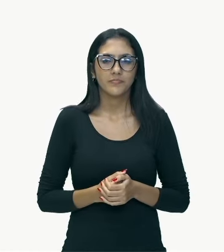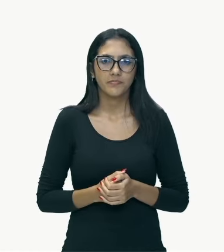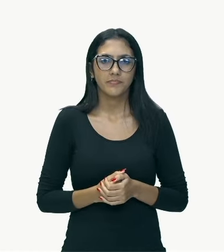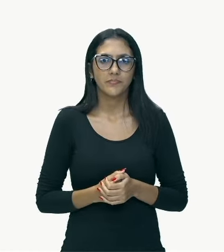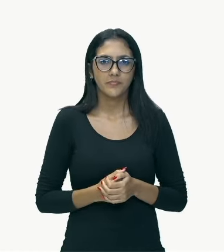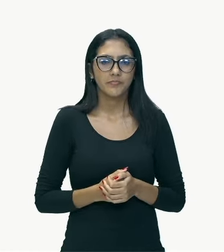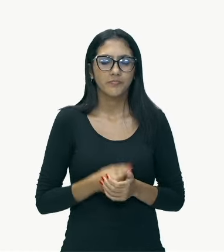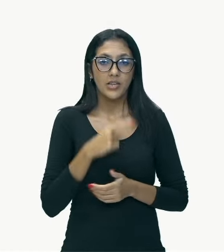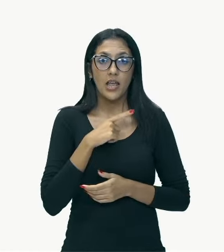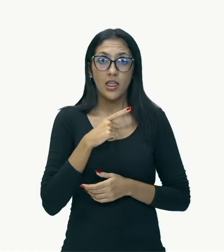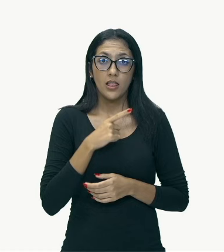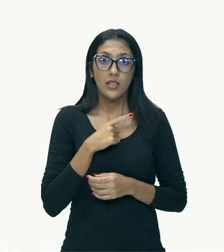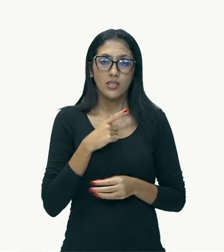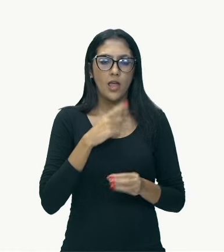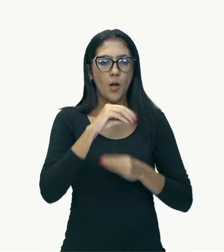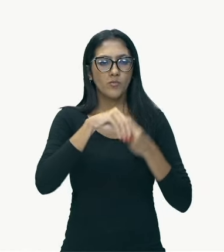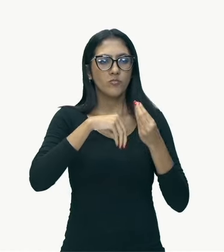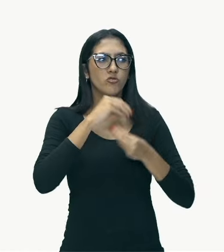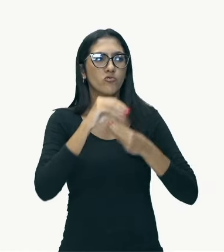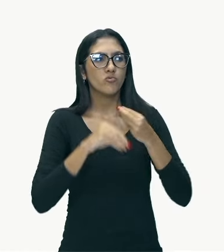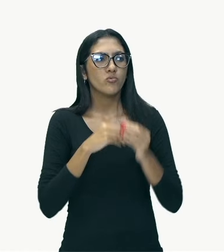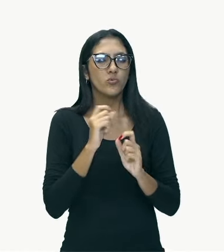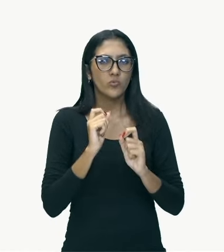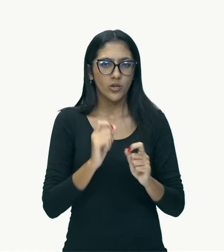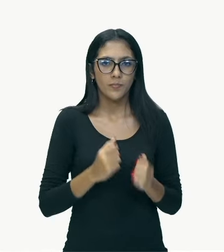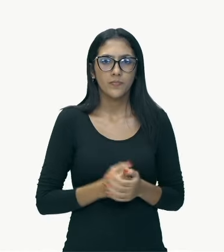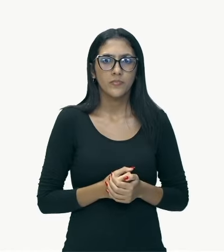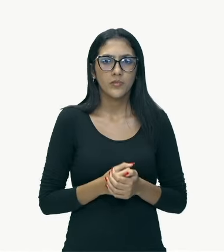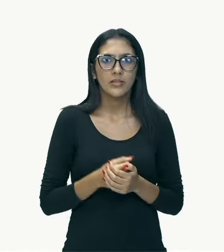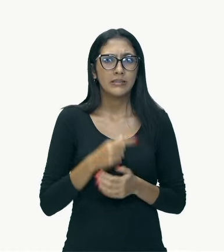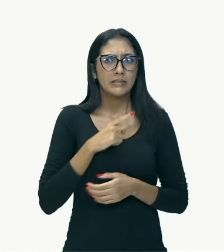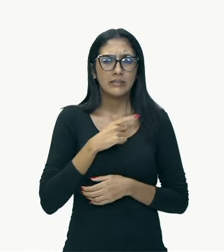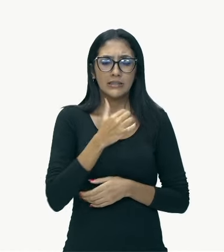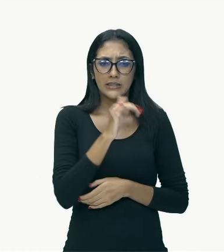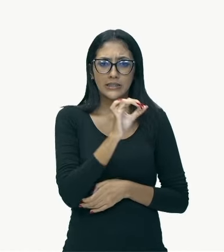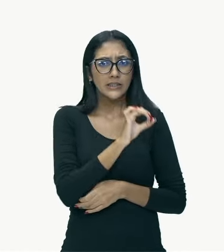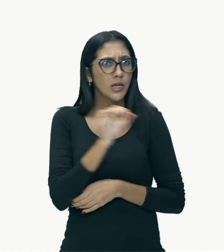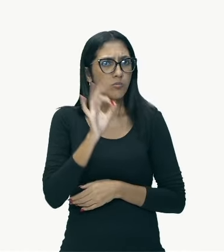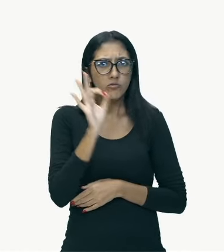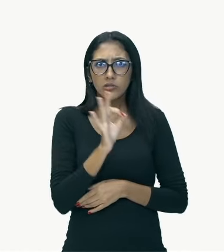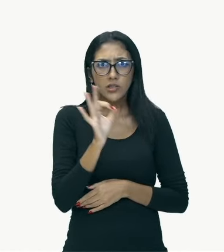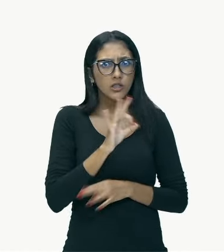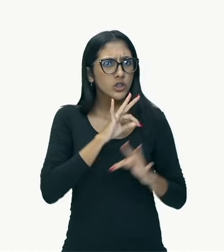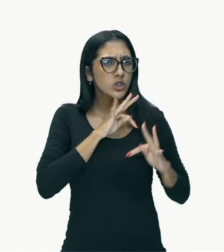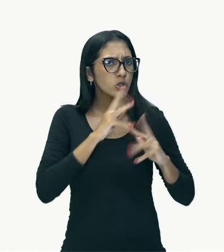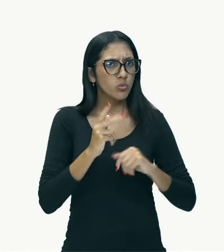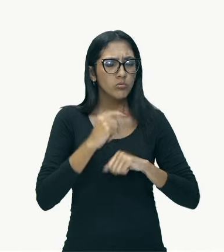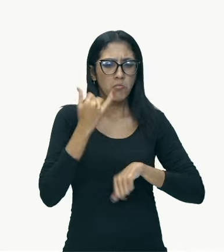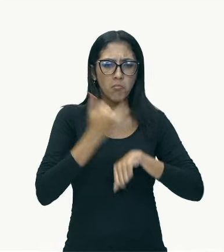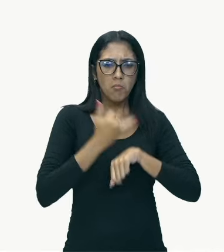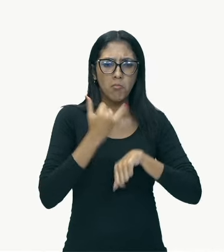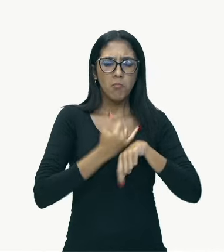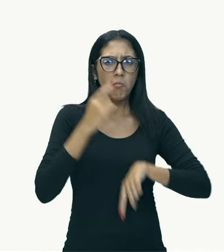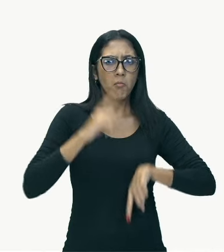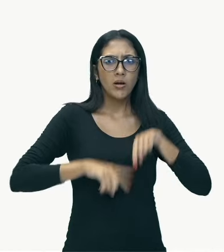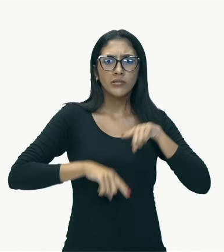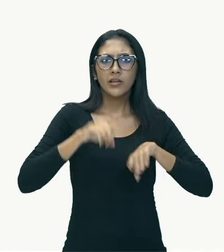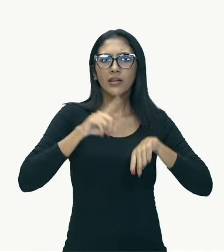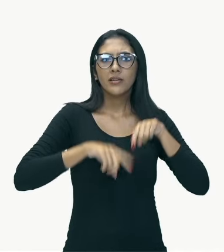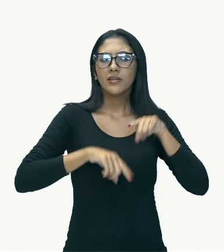contém na sua composição 100% de prata, desse metal aí, ó. Então, isso aí não é